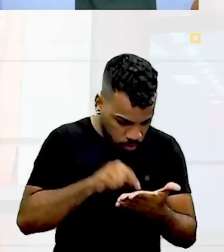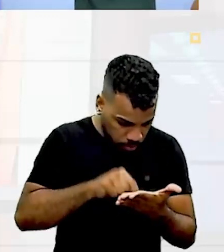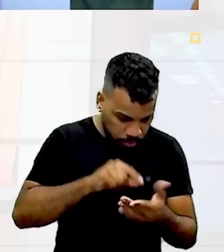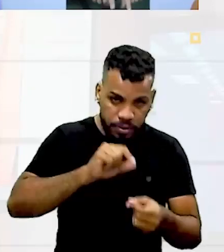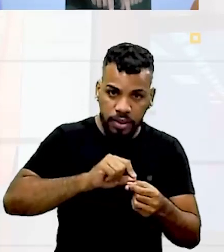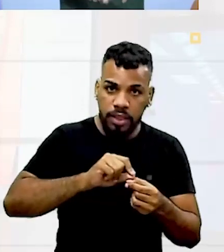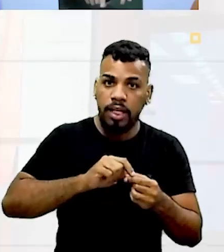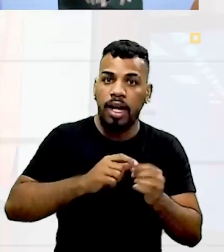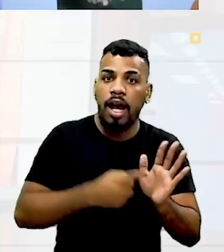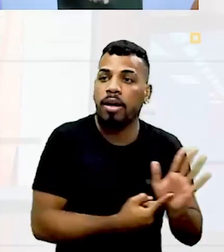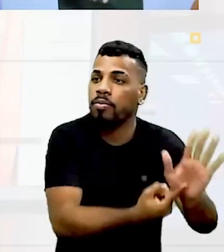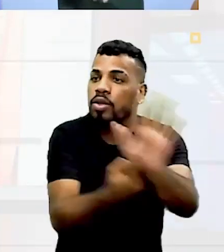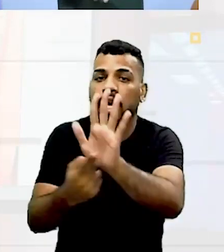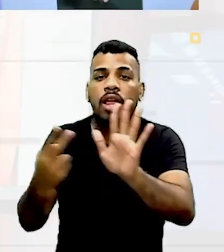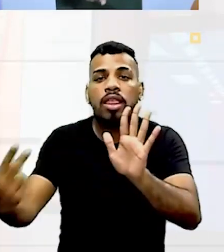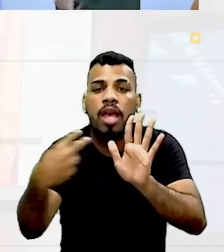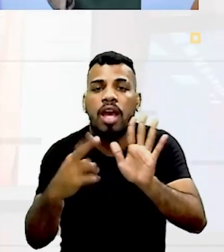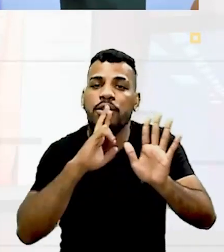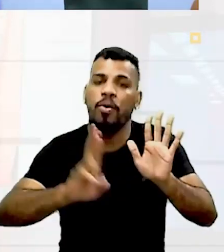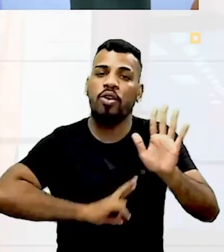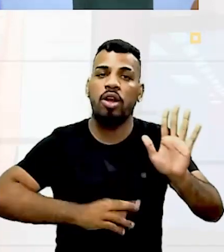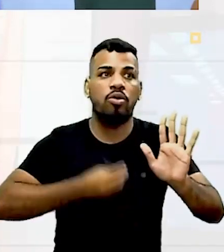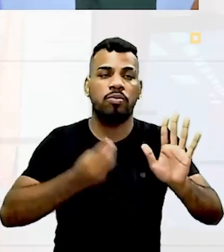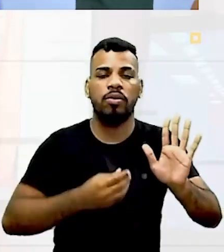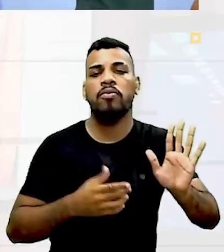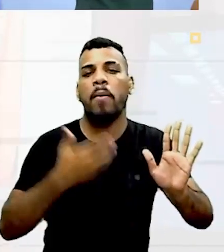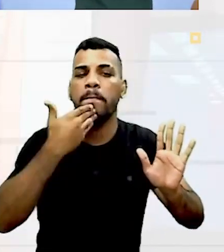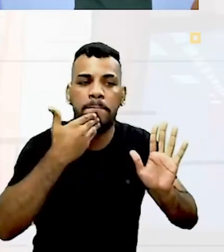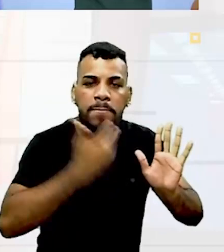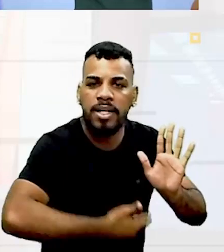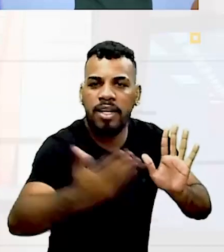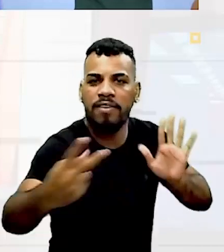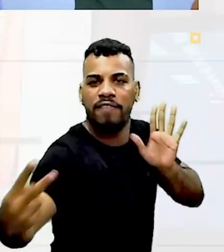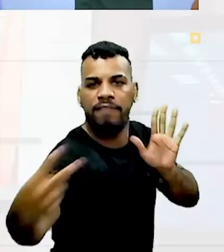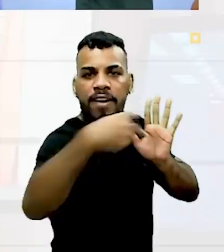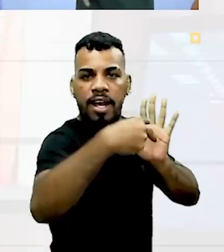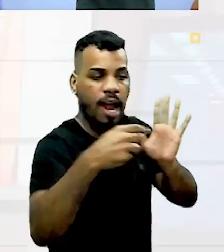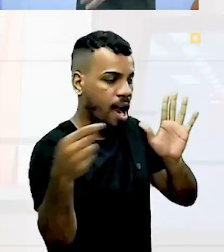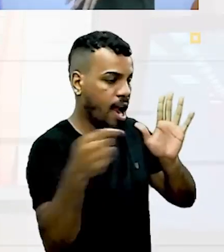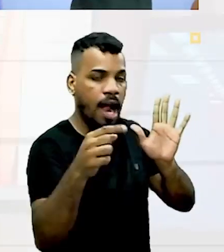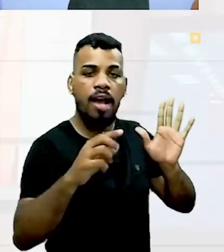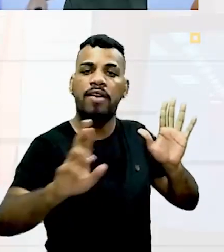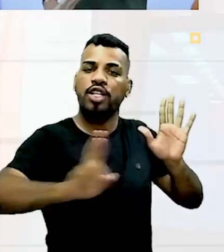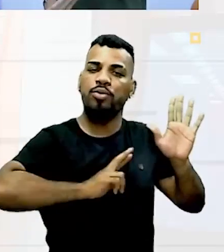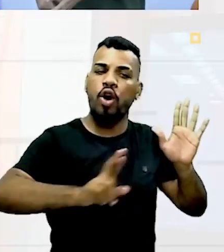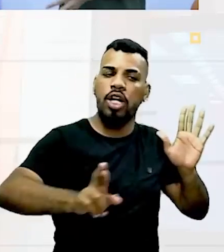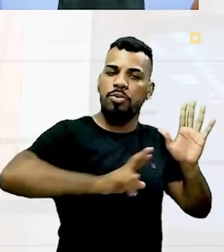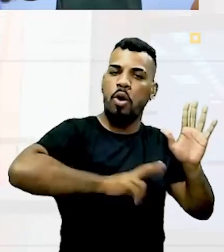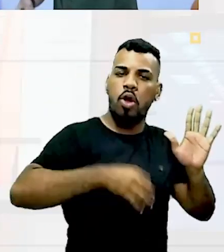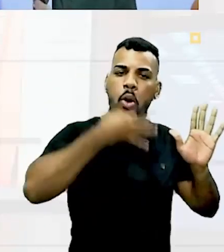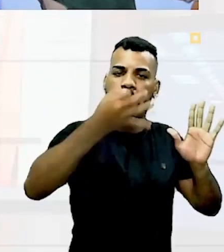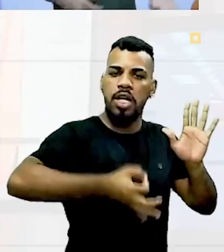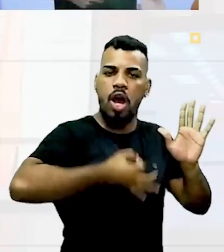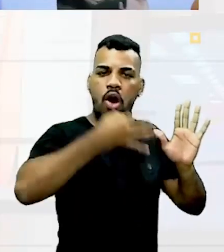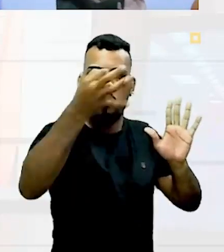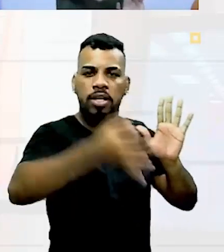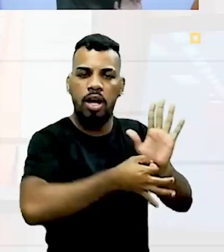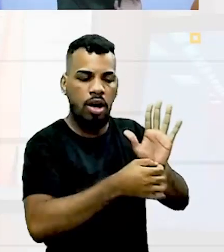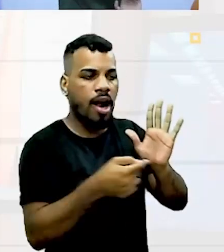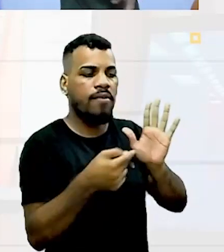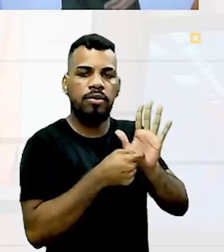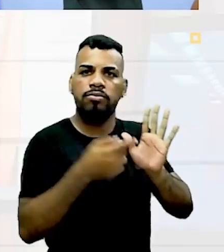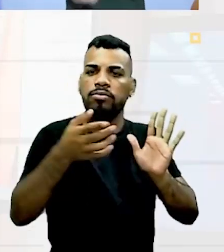visão do mundo em alguma coisa. Quando você pede para outras pessoas verem, você vai ver que a realidade é diferente. Várias pessoas vão